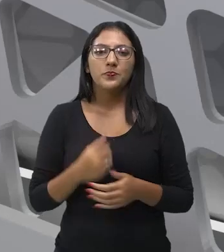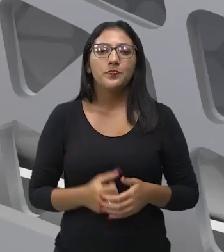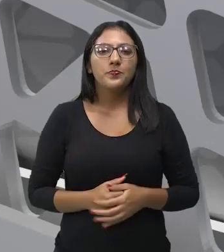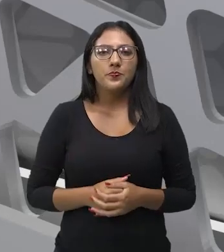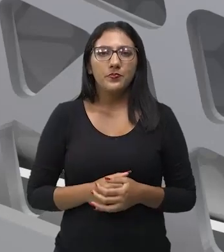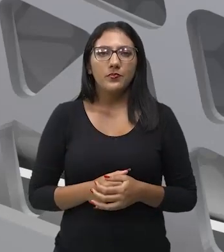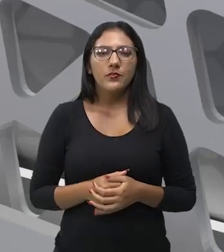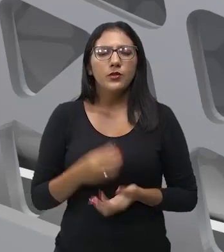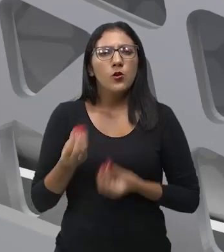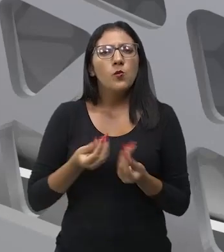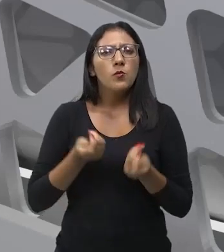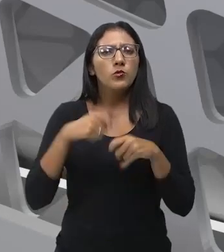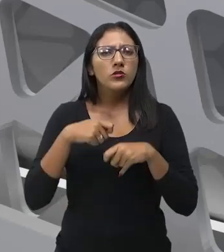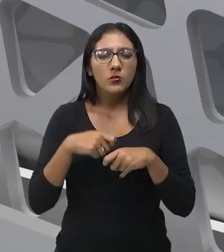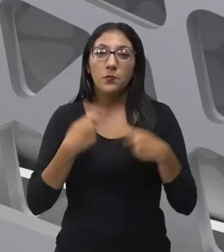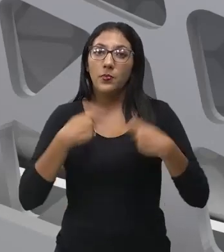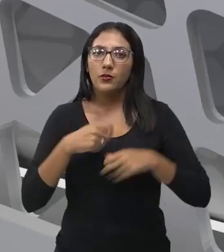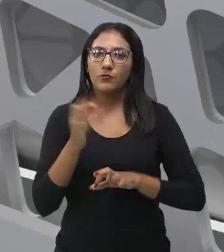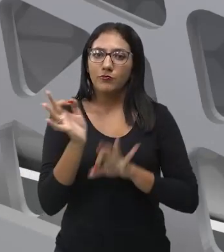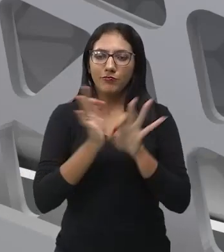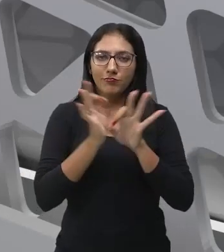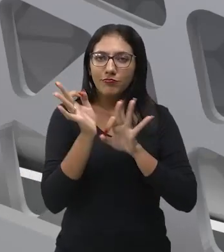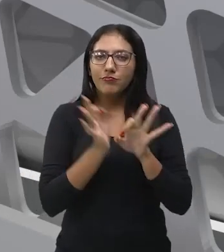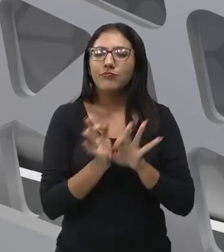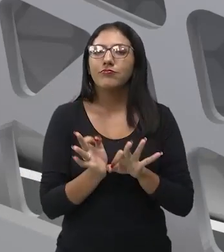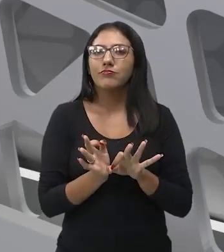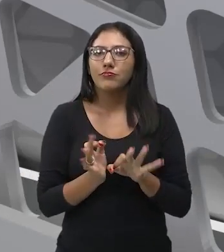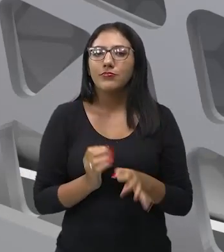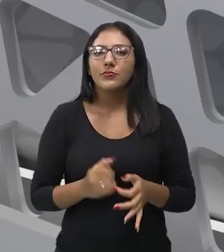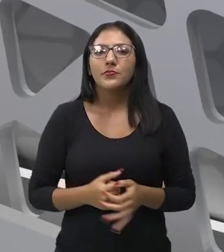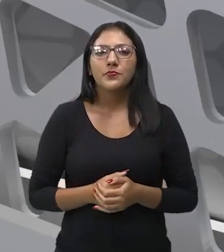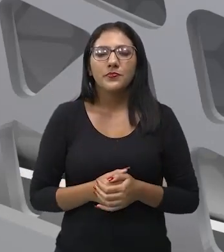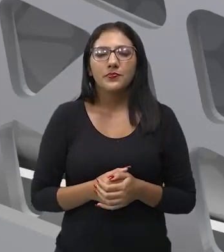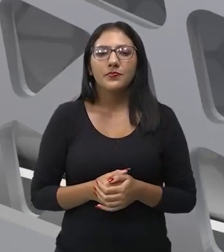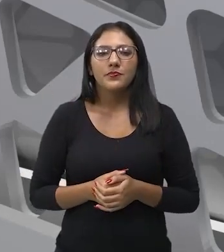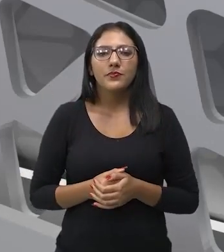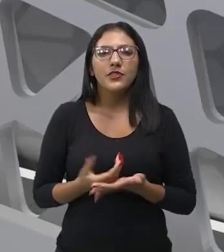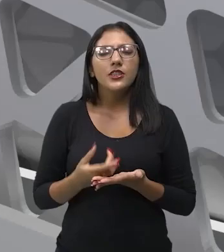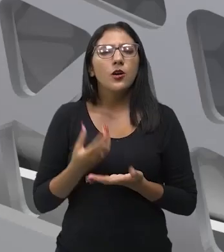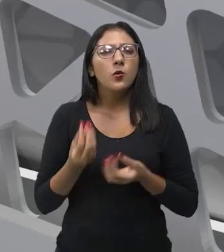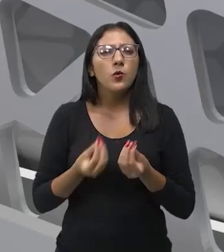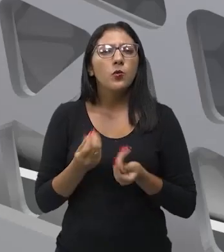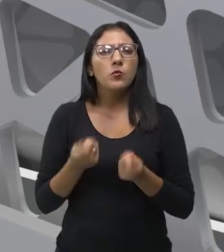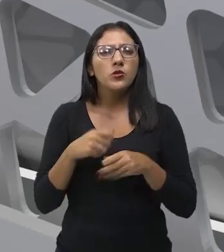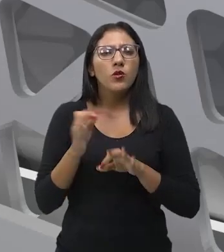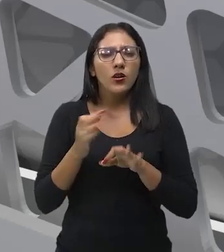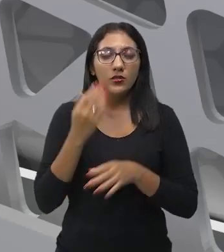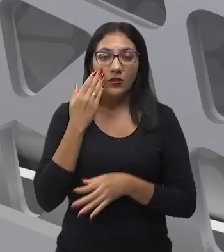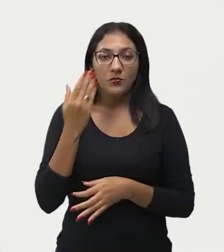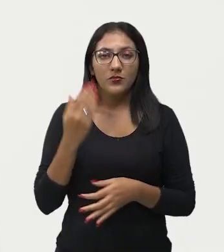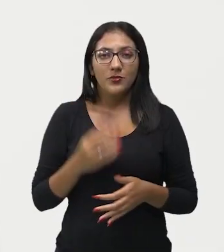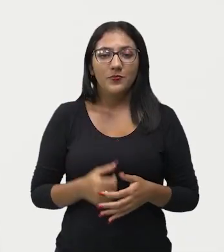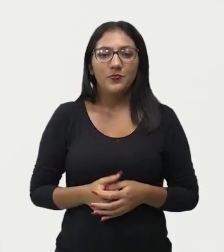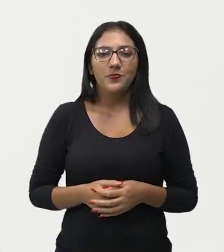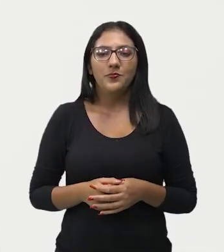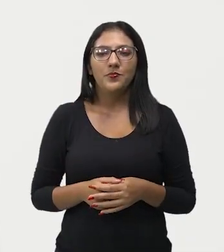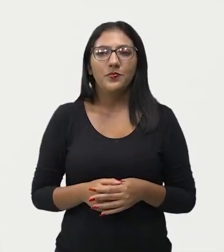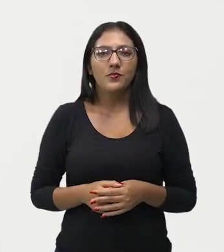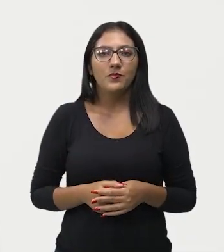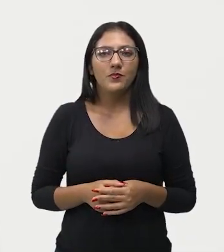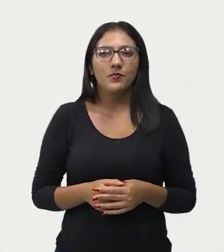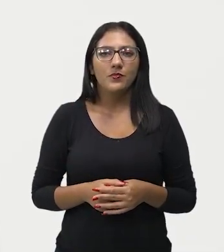devemos fazer? Devemos organizá-los, tá bom? E aí, para organizar, acompanha aí na tela.